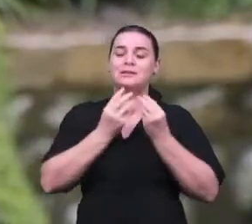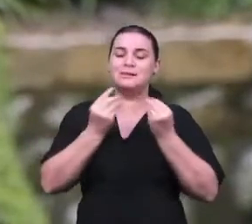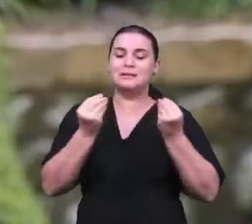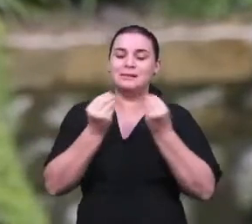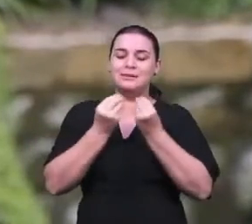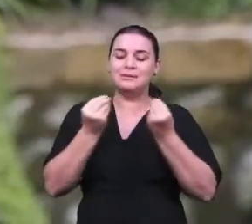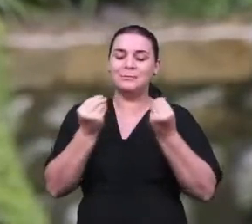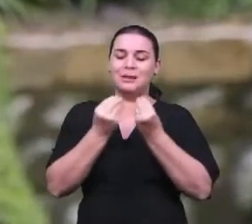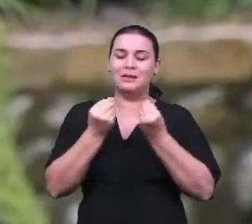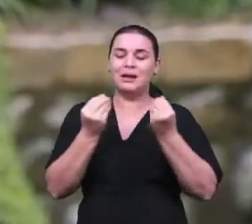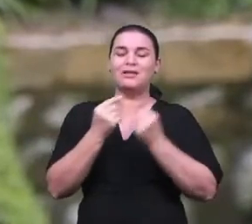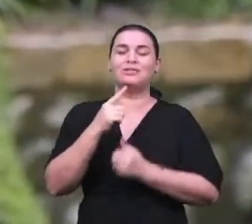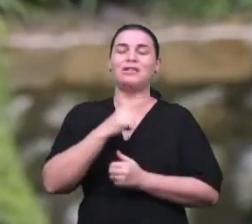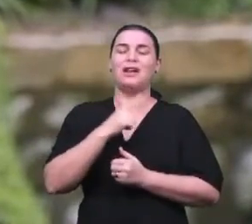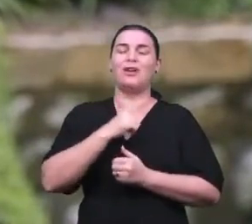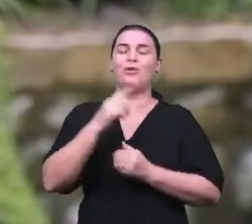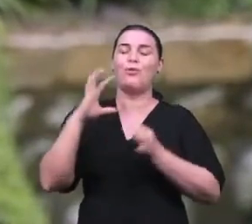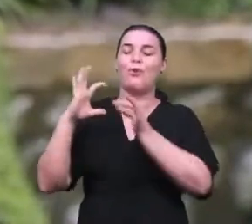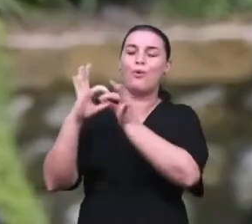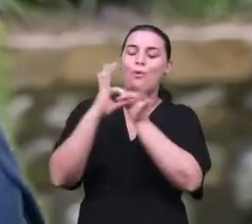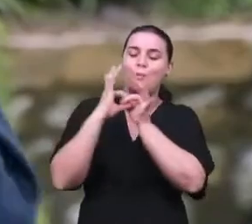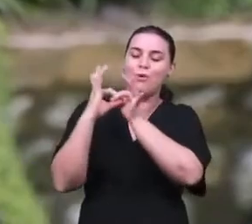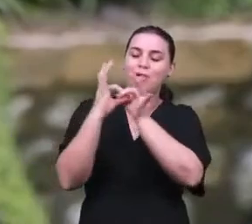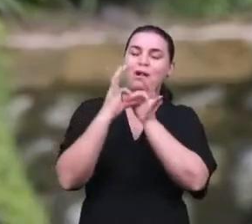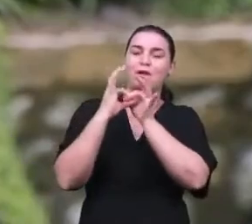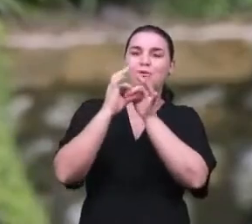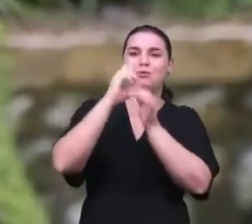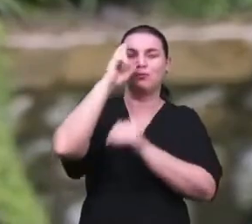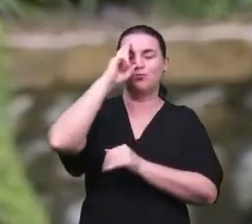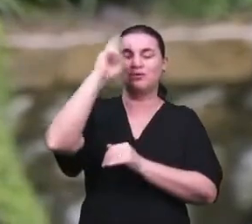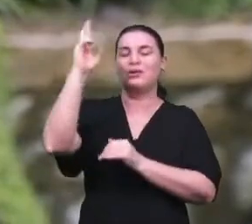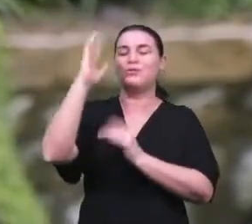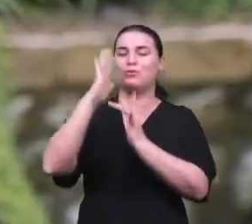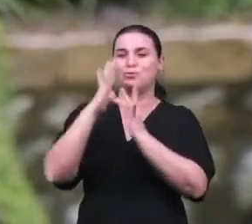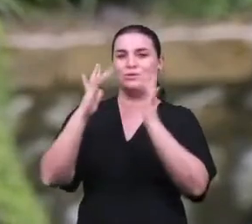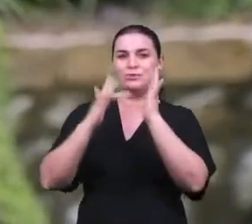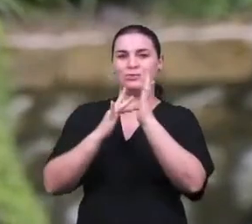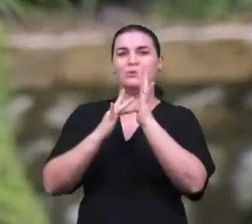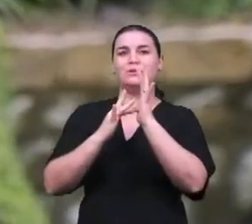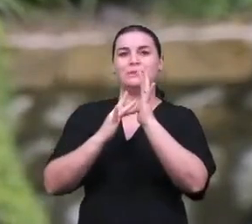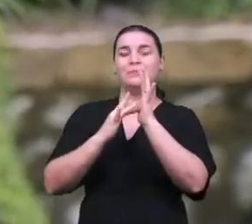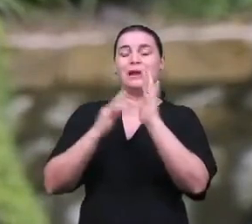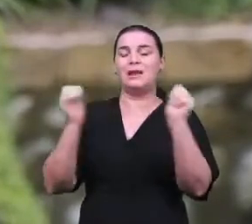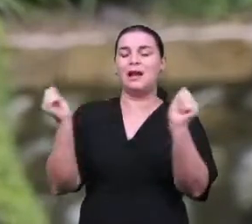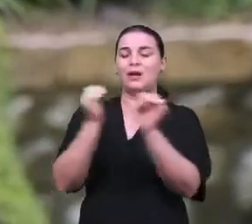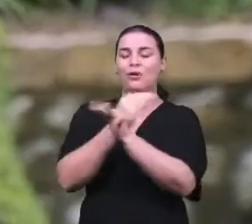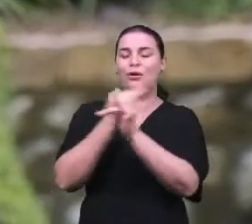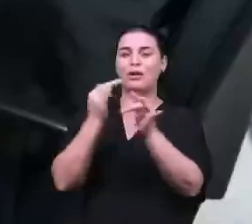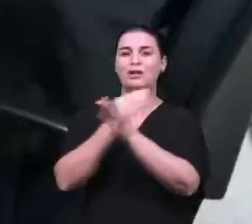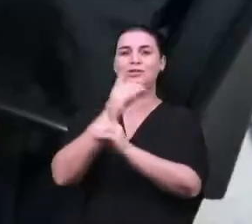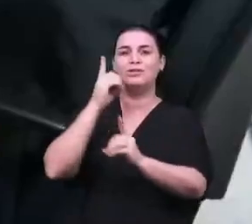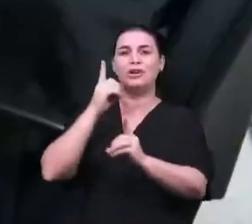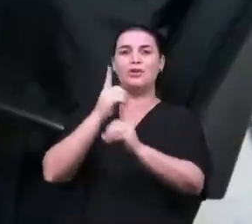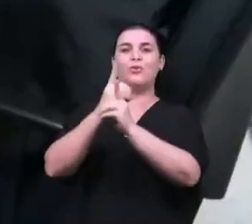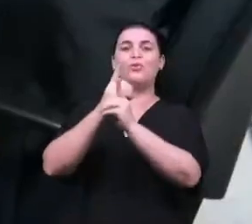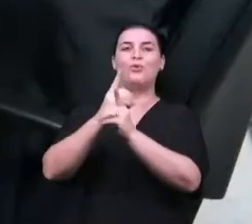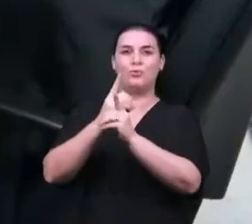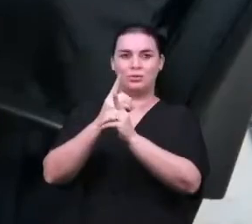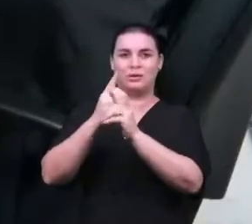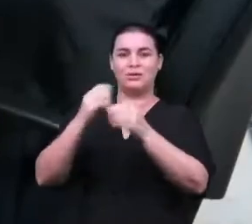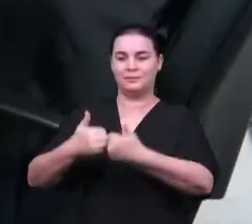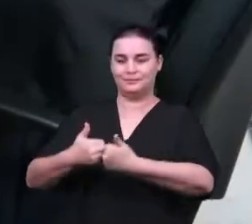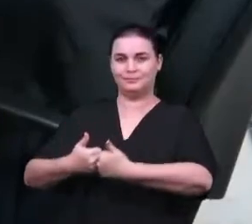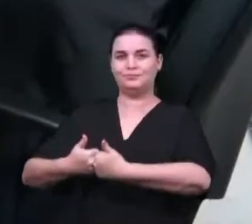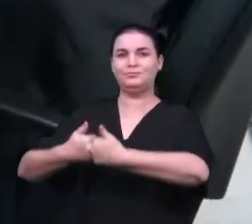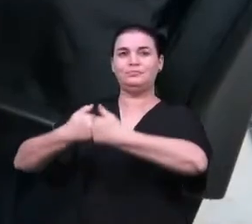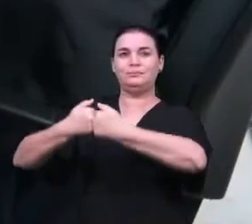mistérios e da glória que nós encontramos na arca. Há um mistério, né? E